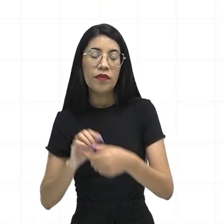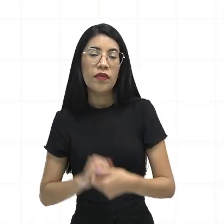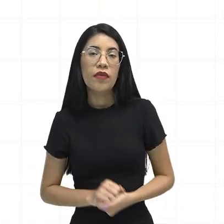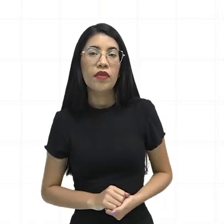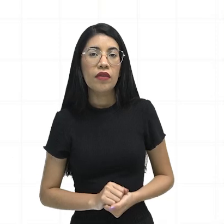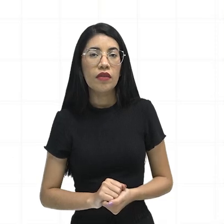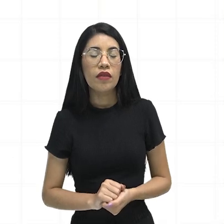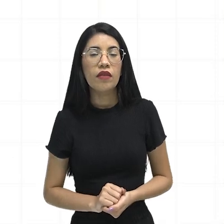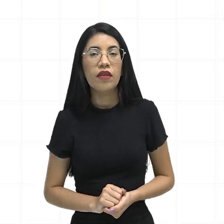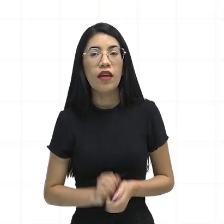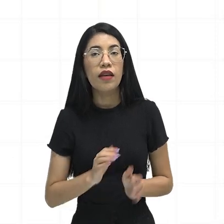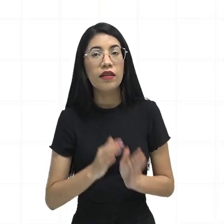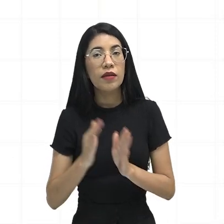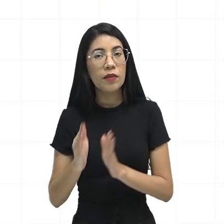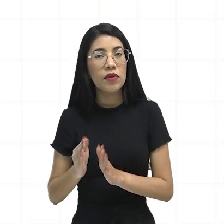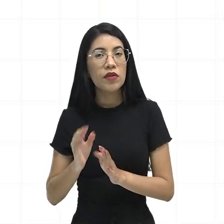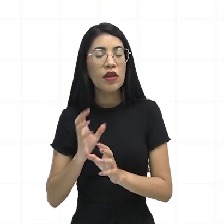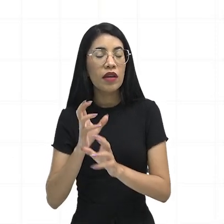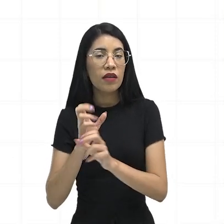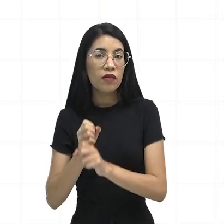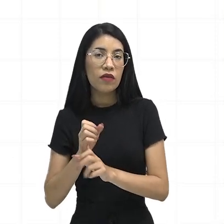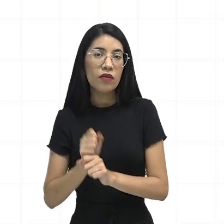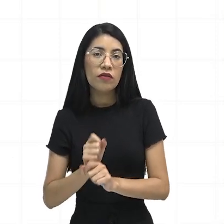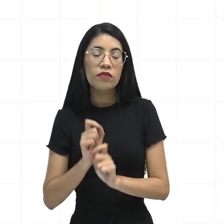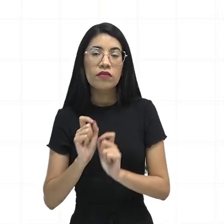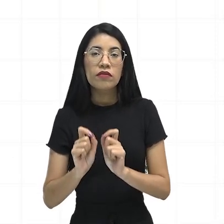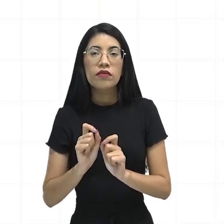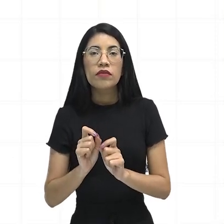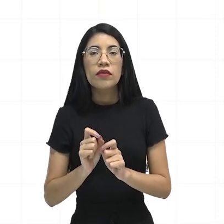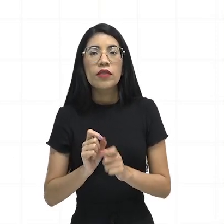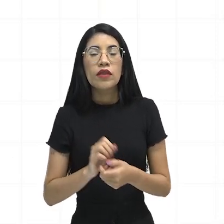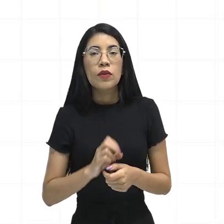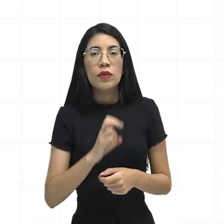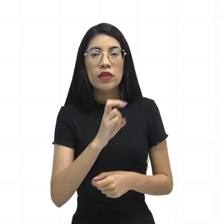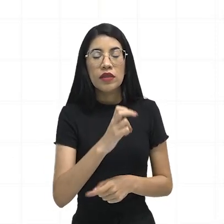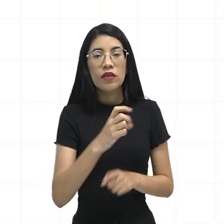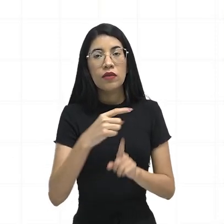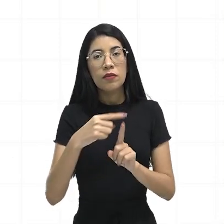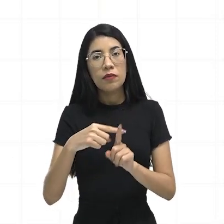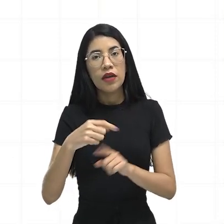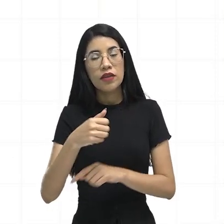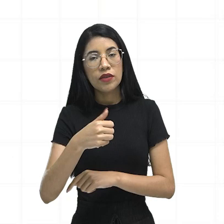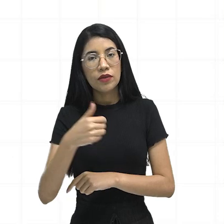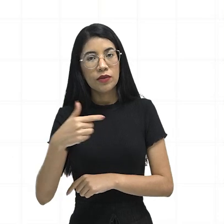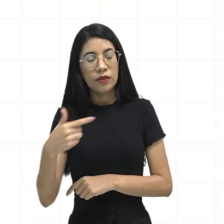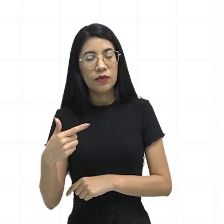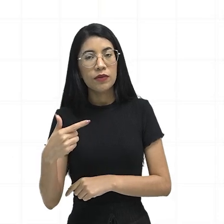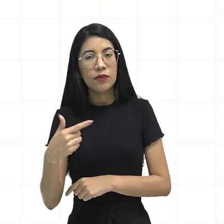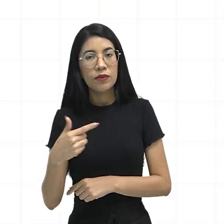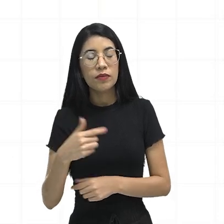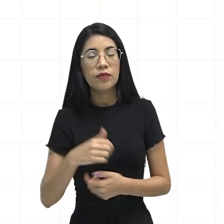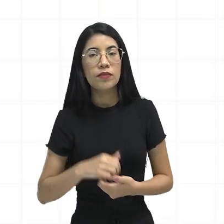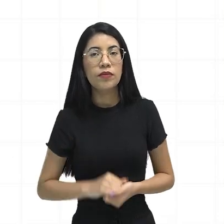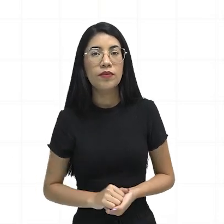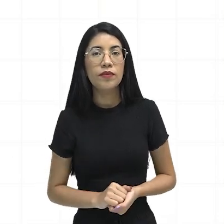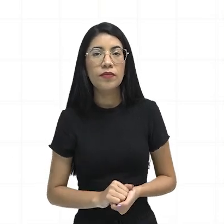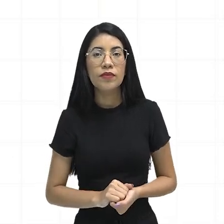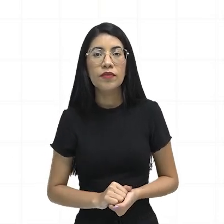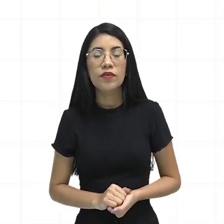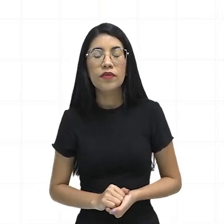o próximo passo é justamente realizar a soma entre 5 e 12, que são os nossos